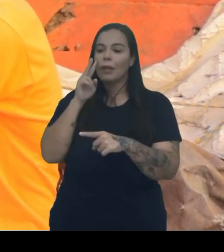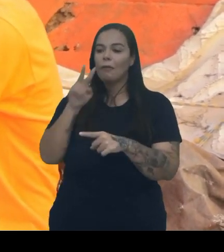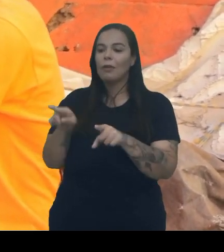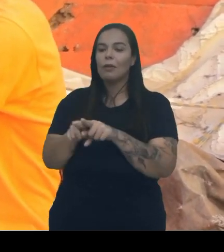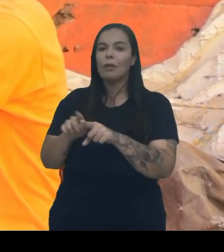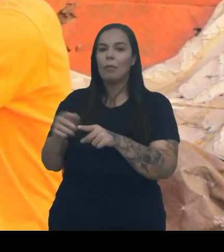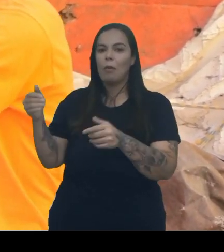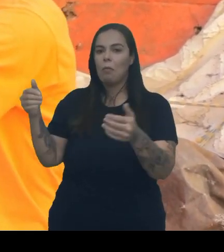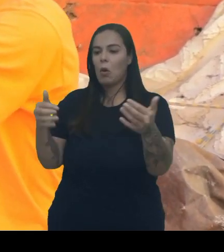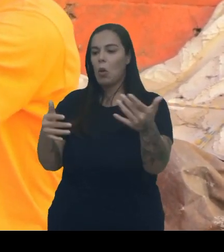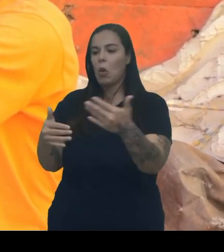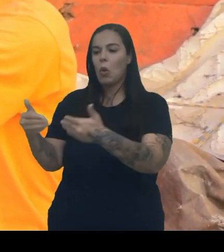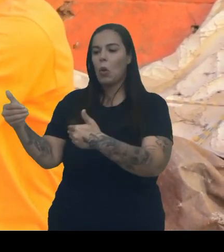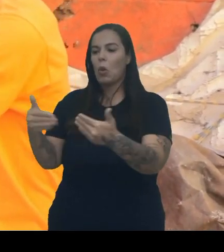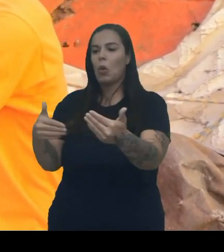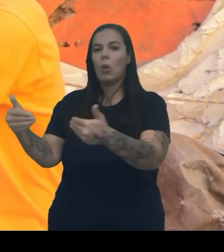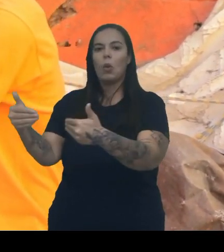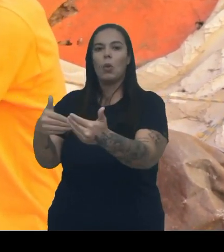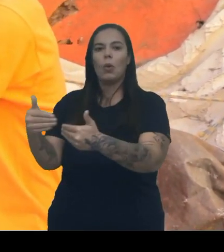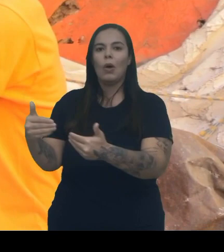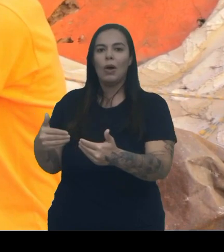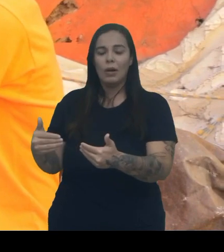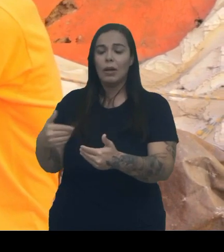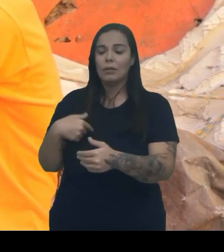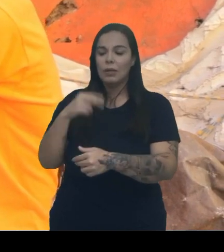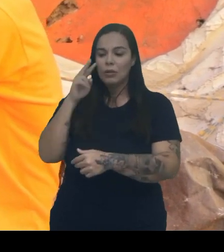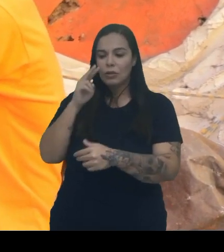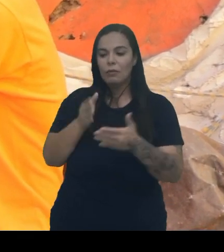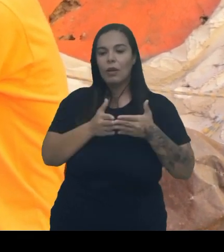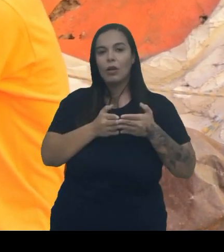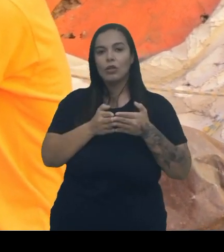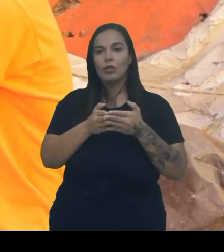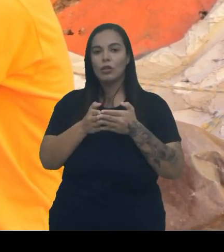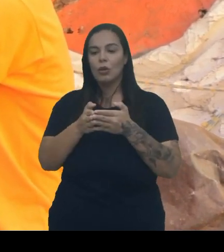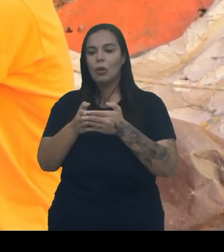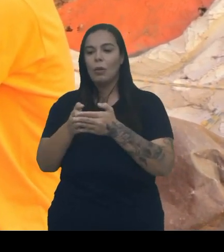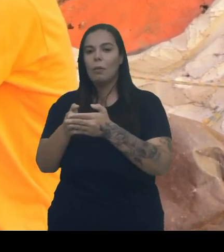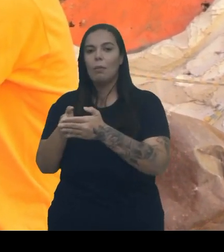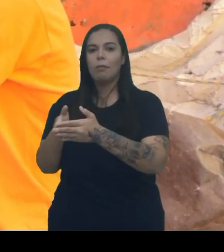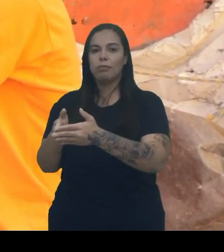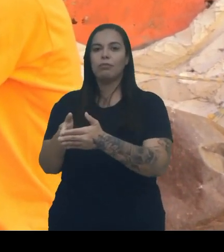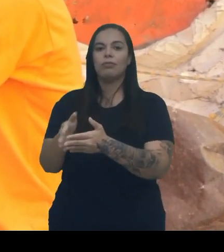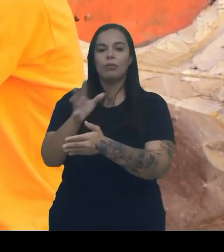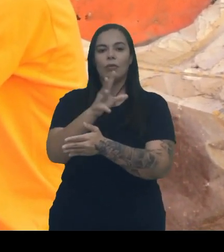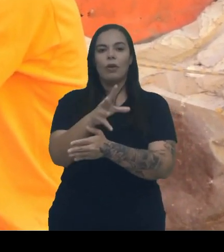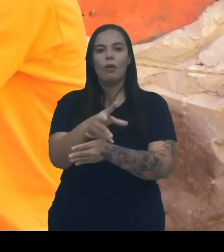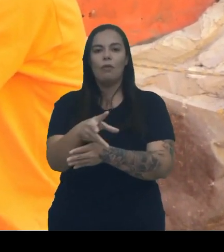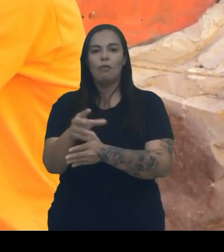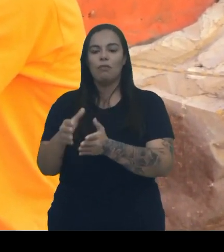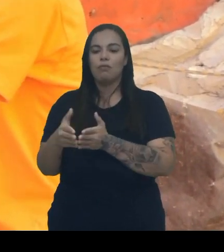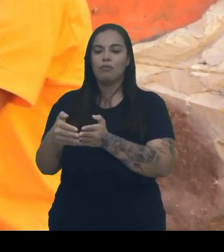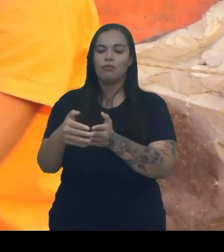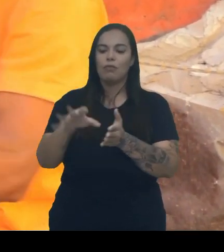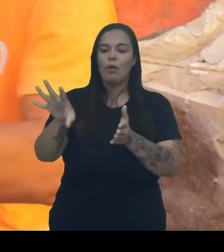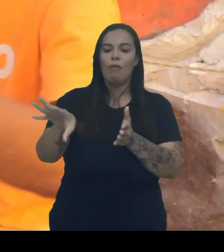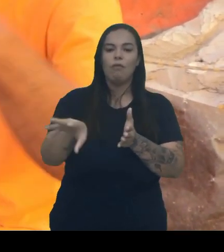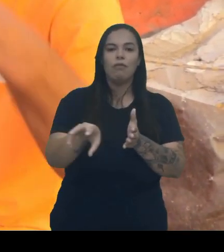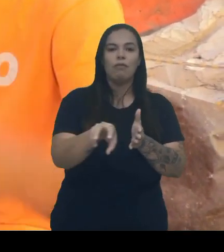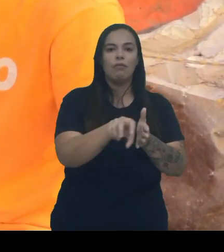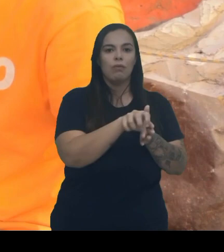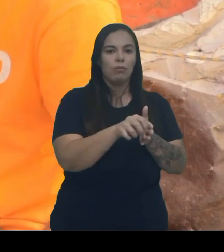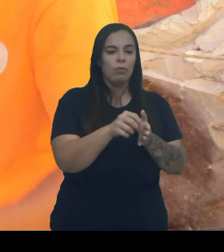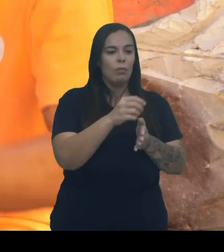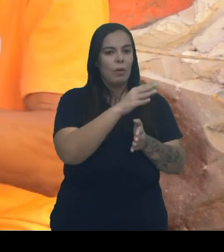também, a tainha pulando 2, 3, 4, aí já vinha chegando com a canoa para a beira da praia, tá entendendo? Aí chegava, aí a